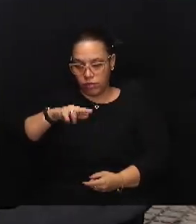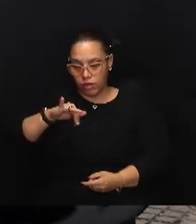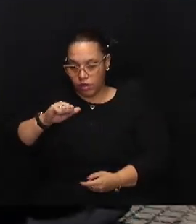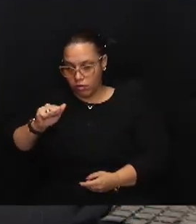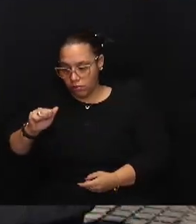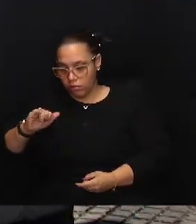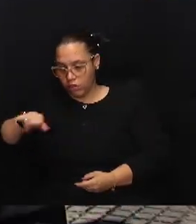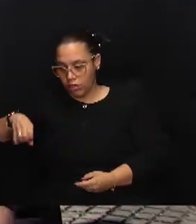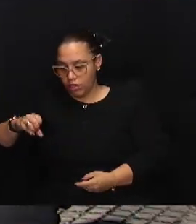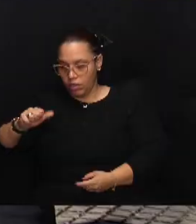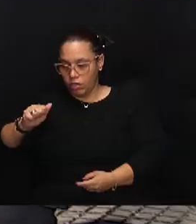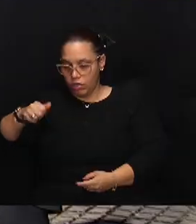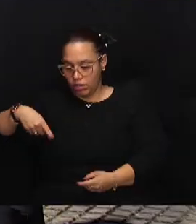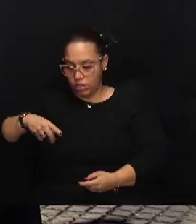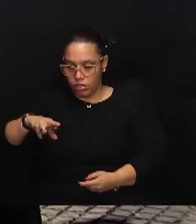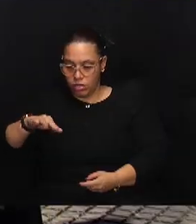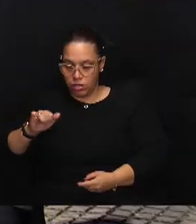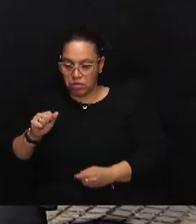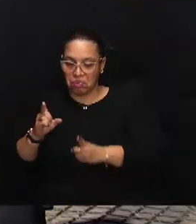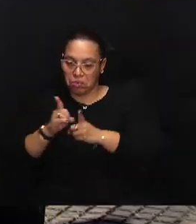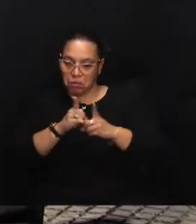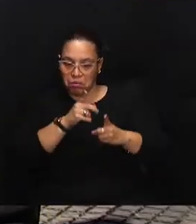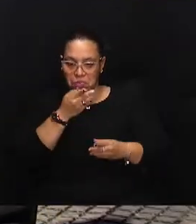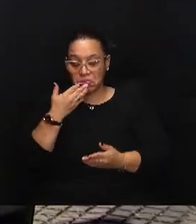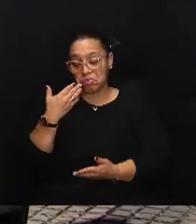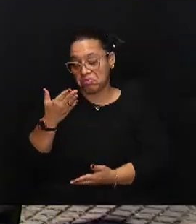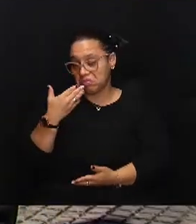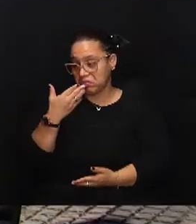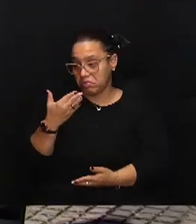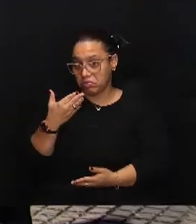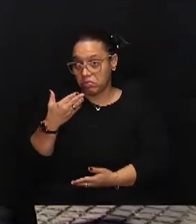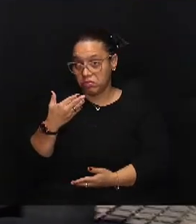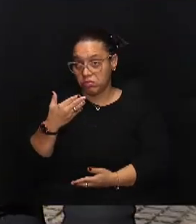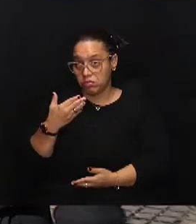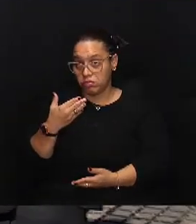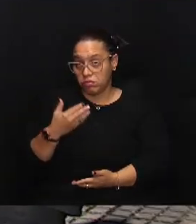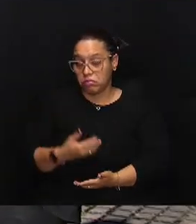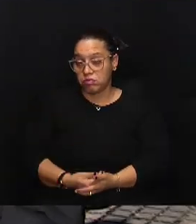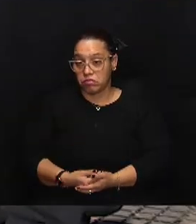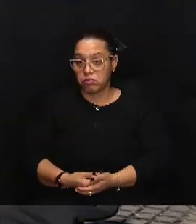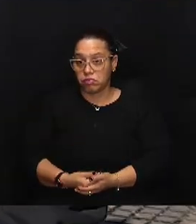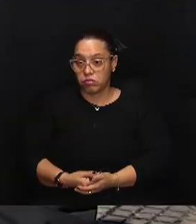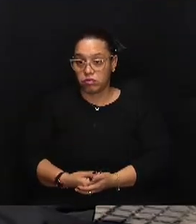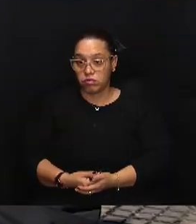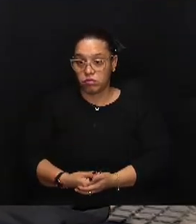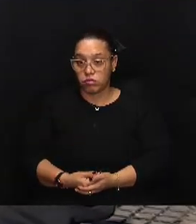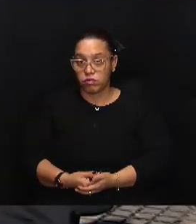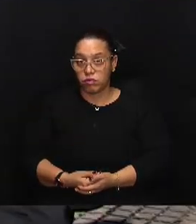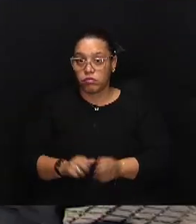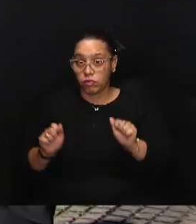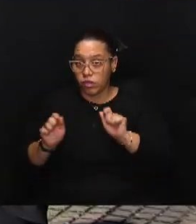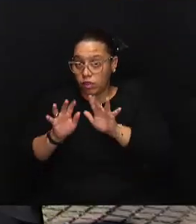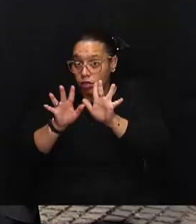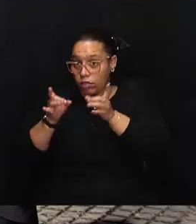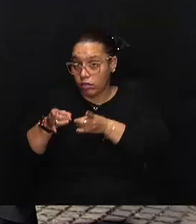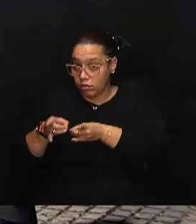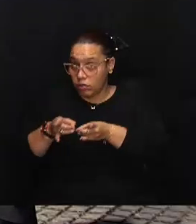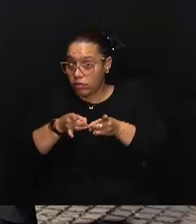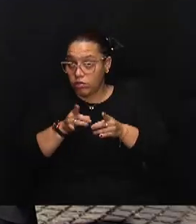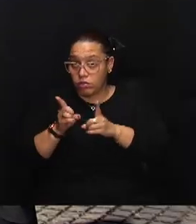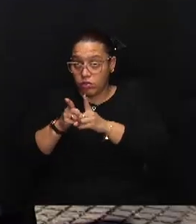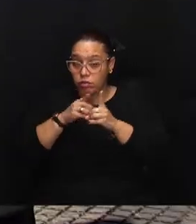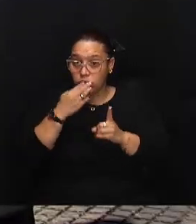embora também atenda muitos tipos de pedido, ela é notabilizada como uma milagreira de cemitério que